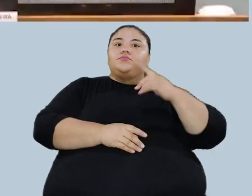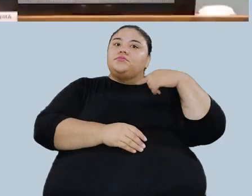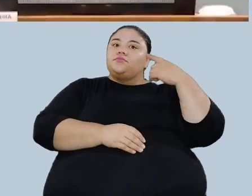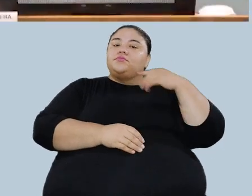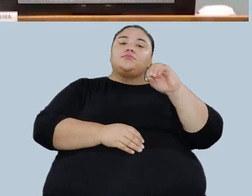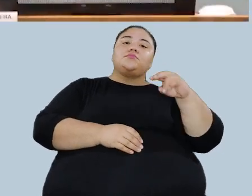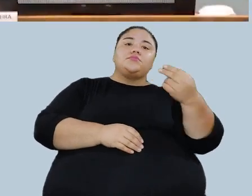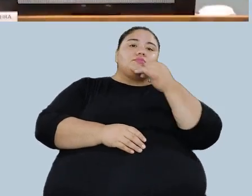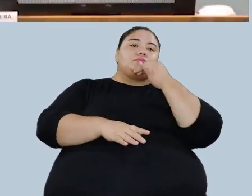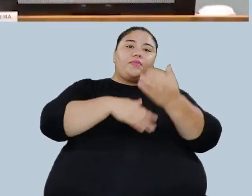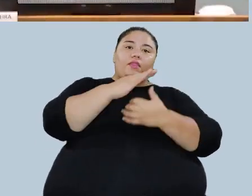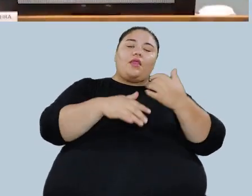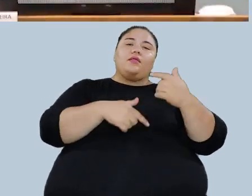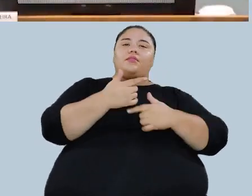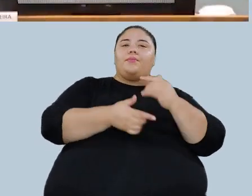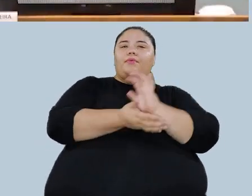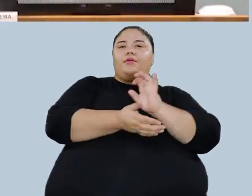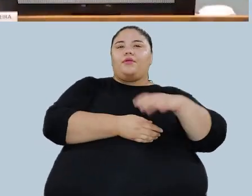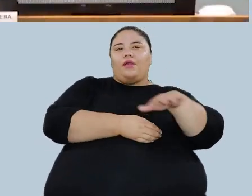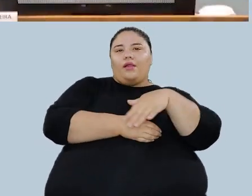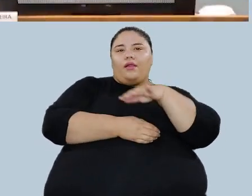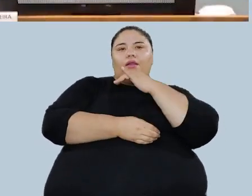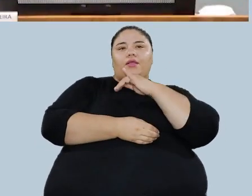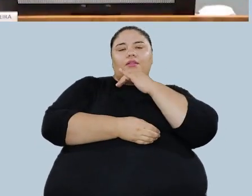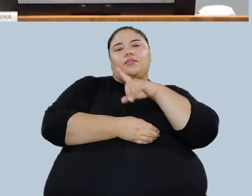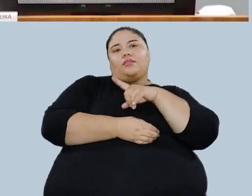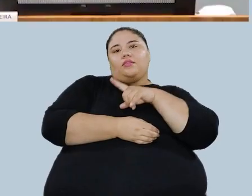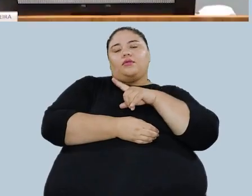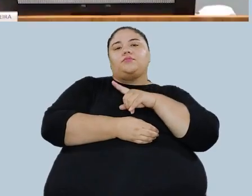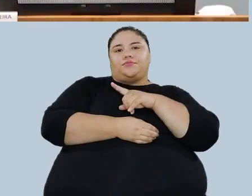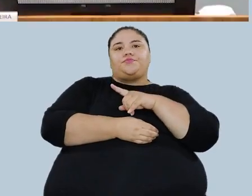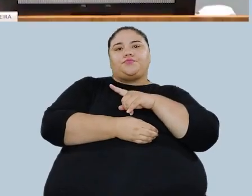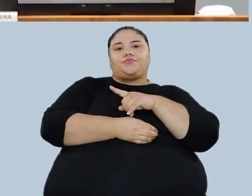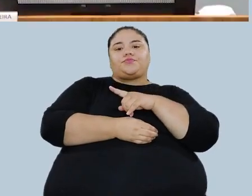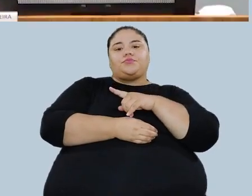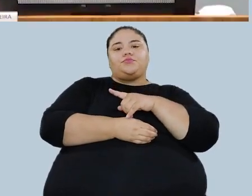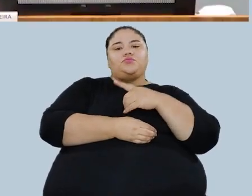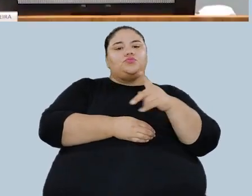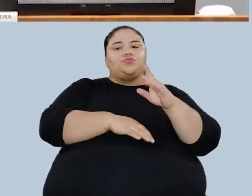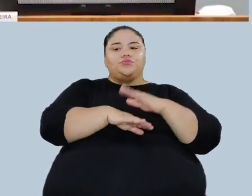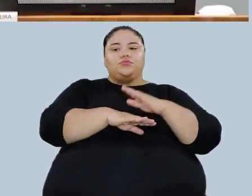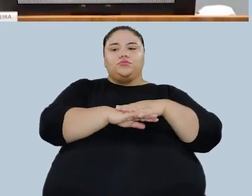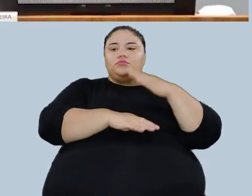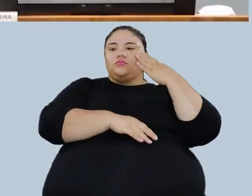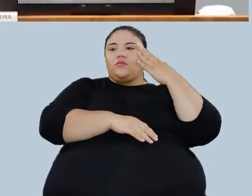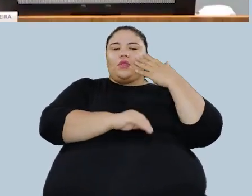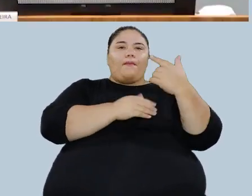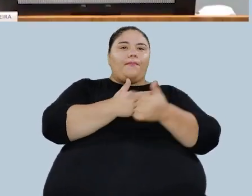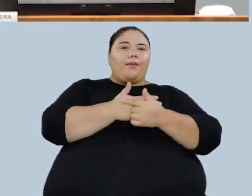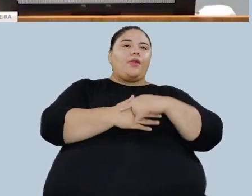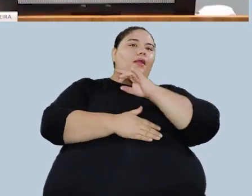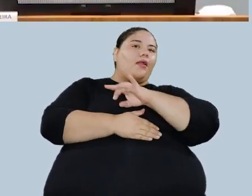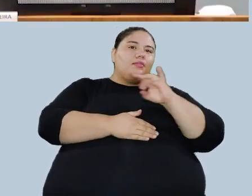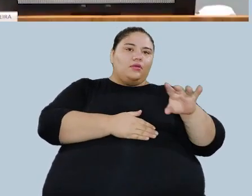advogado ou empresas que atuam nesses segmentos têm as suas compreensões sobre o papel que